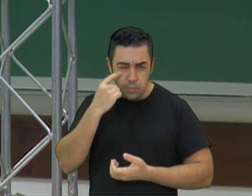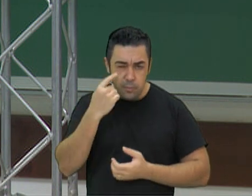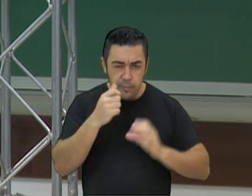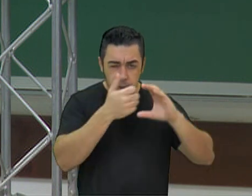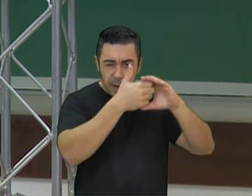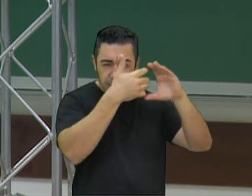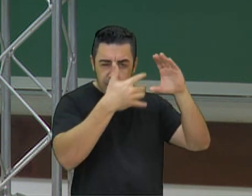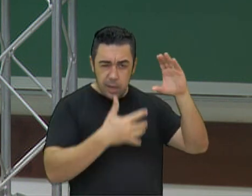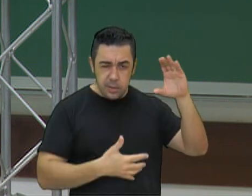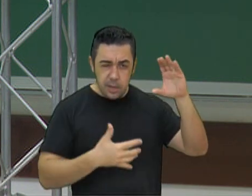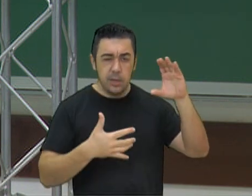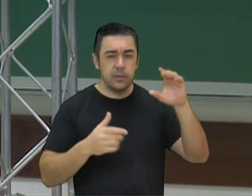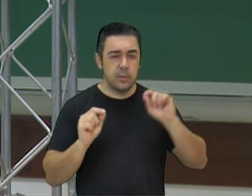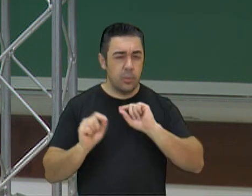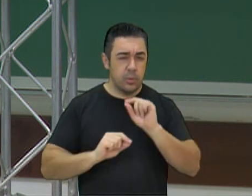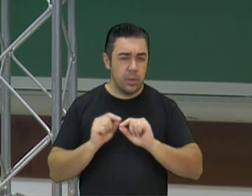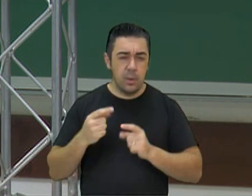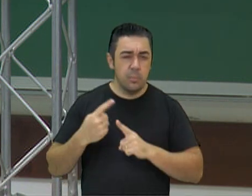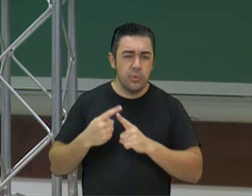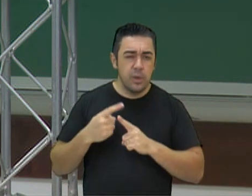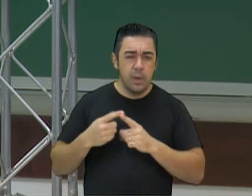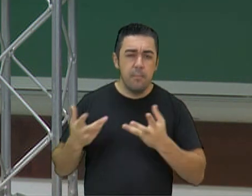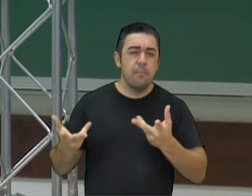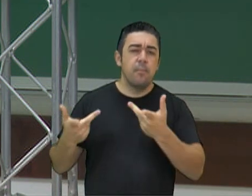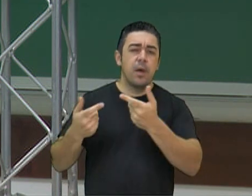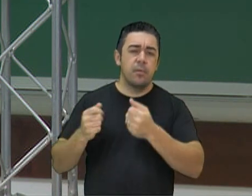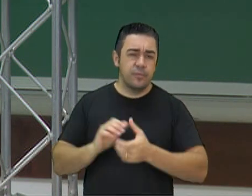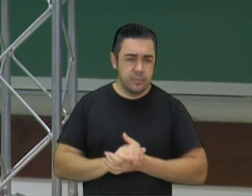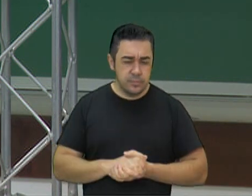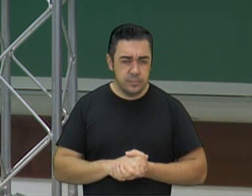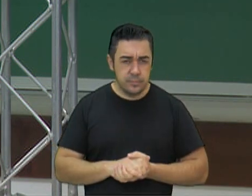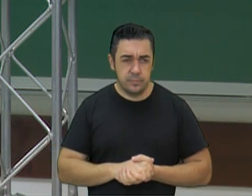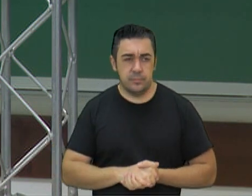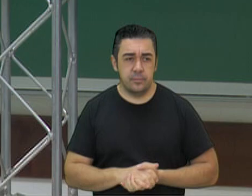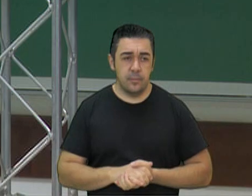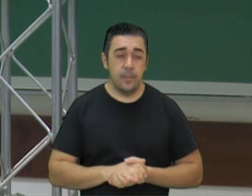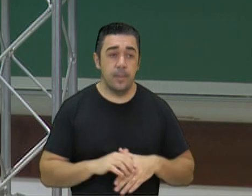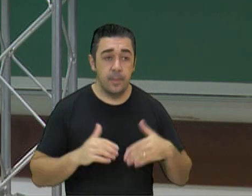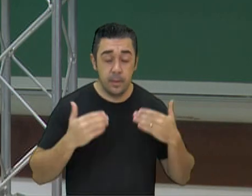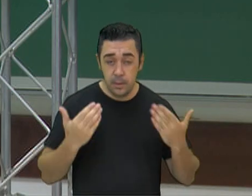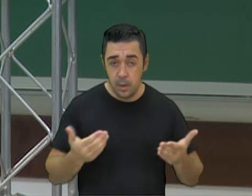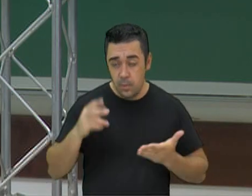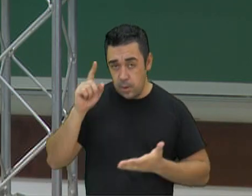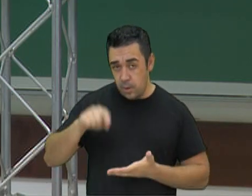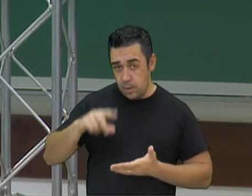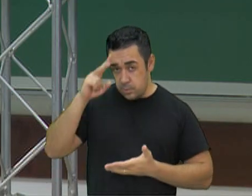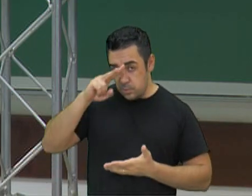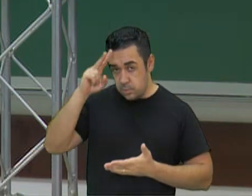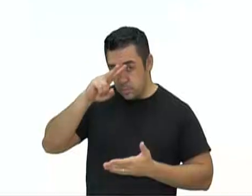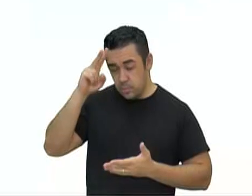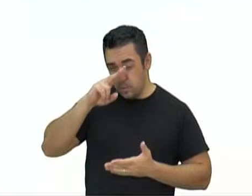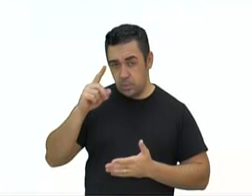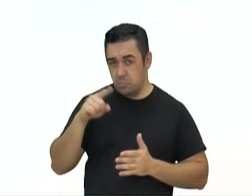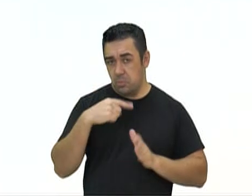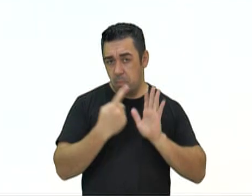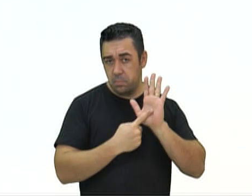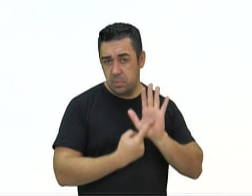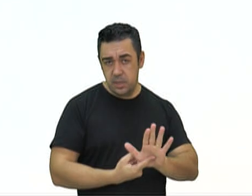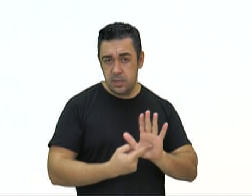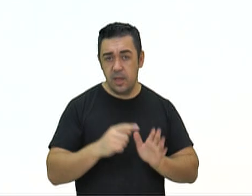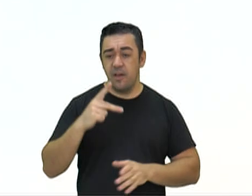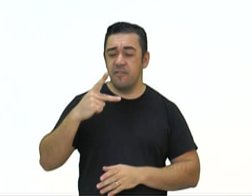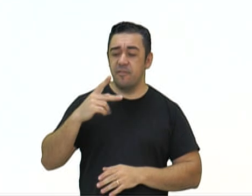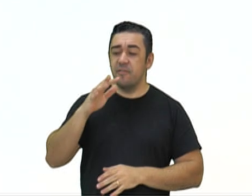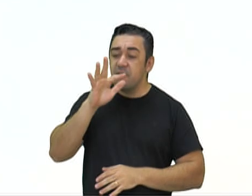desse conto para a gente intitular de conto maravilhoso. Então, geralmente são histórias sem a presença de